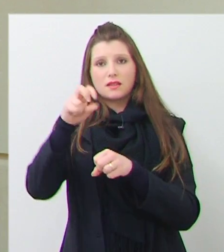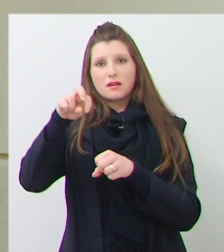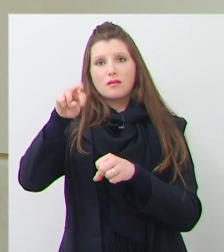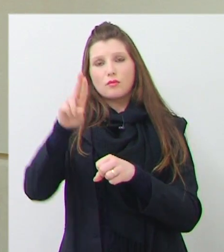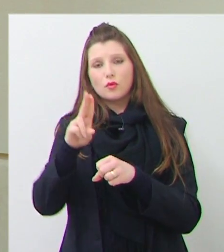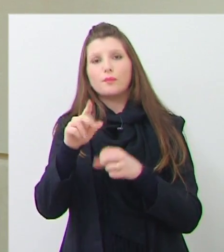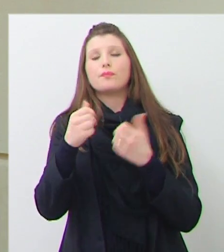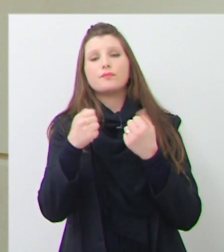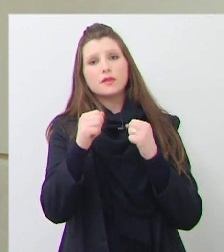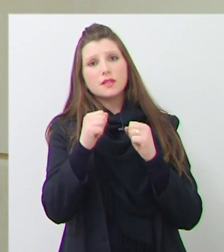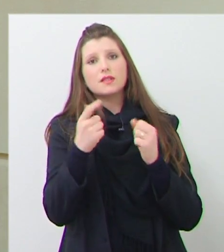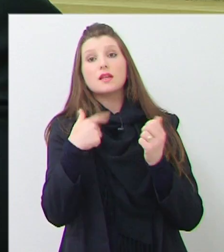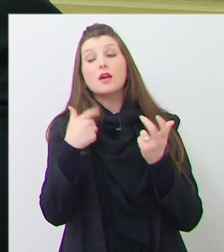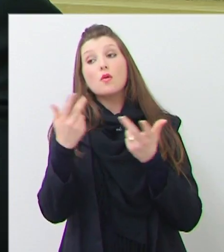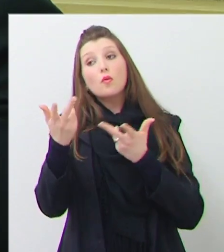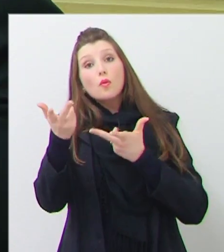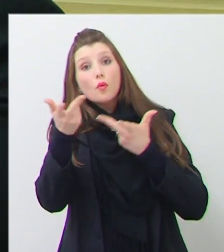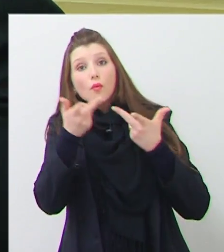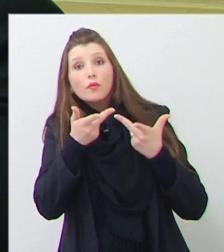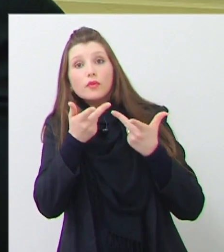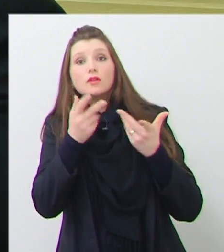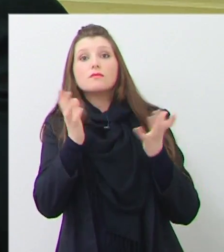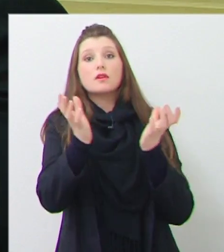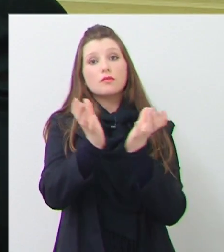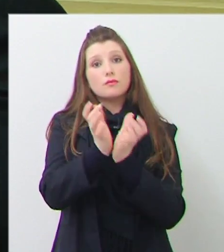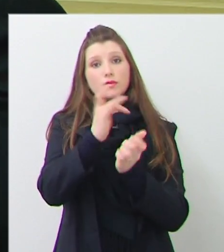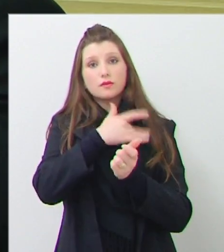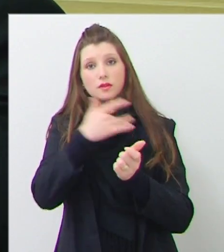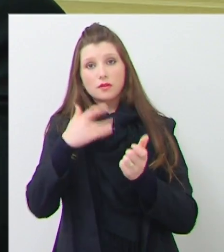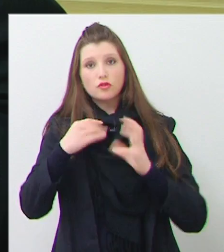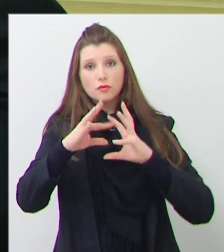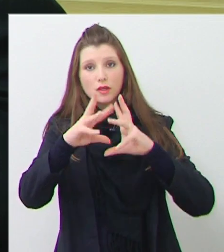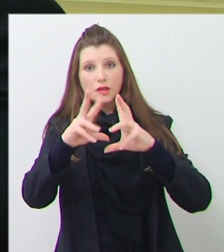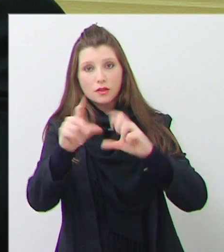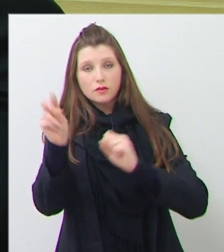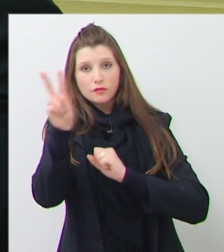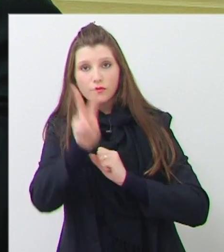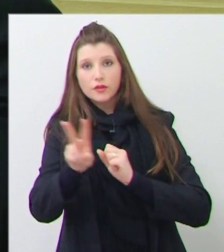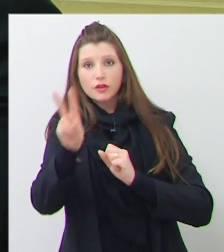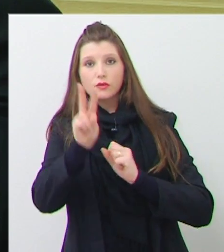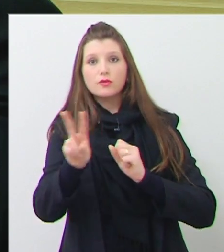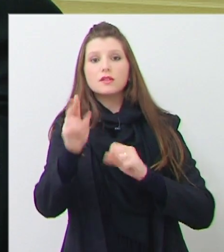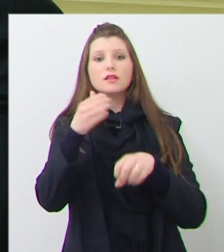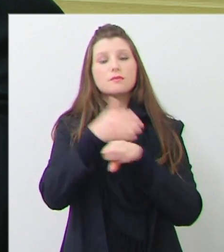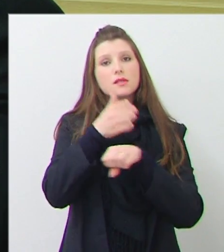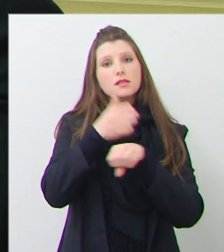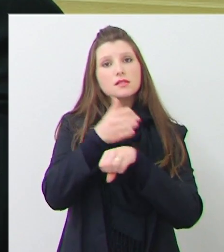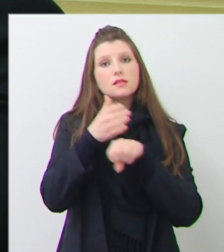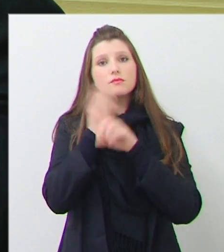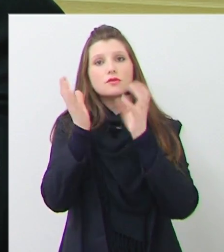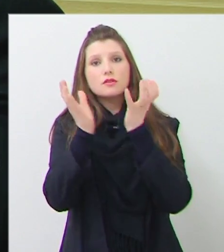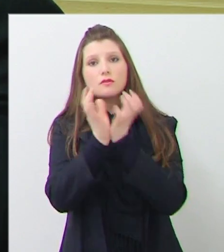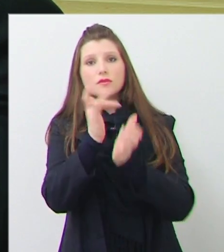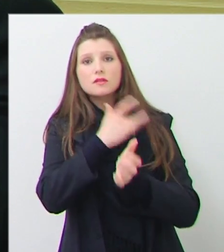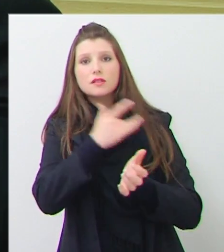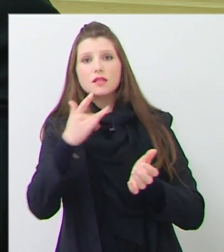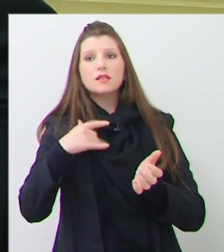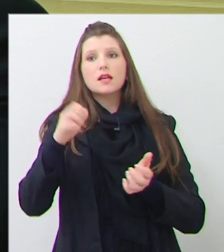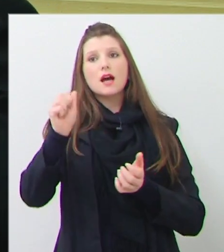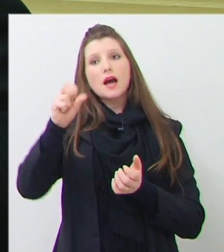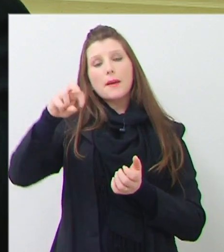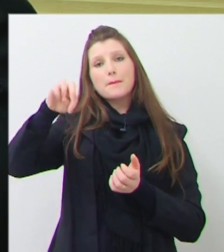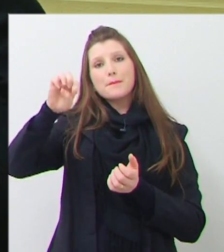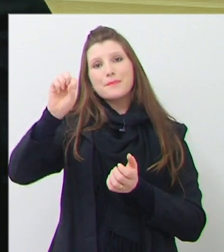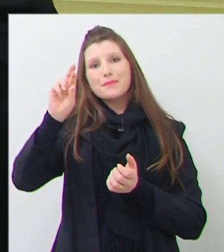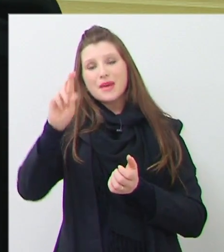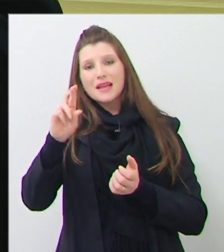através da Câmara de Criciúma, pela Comissão de Saúde, para todos os vereadores que fazem parte das comissões de saúde da AMESC, ANREC e